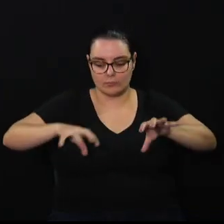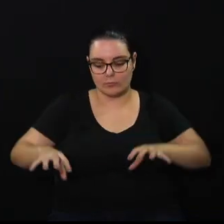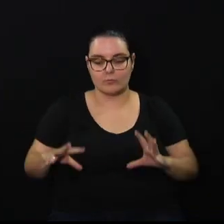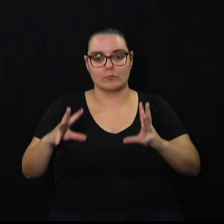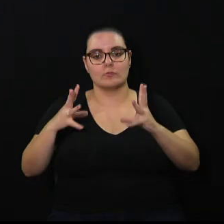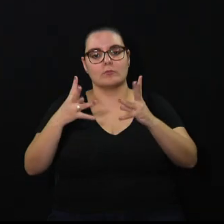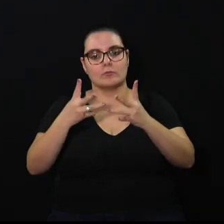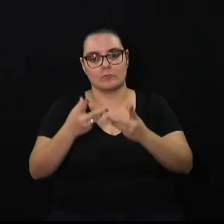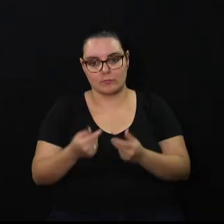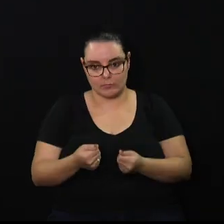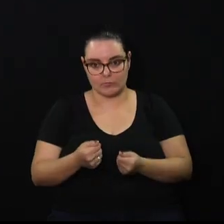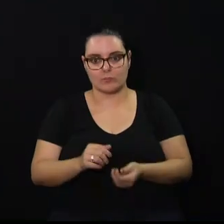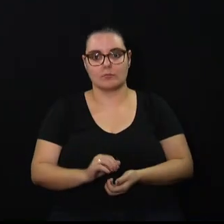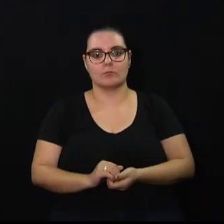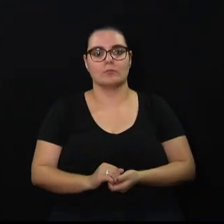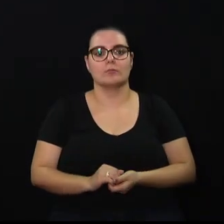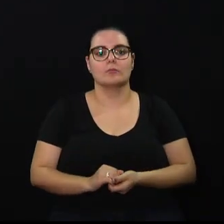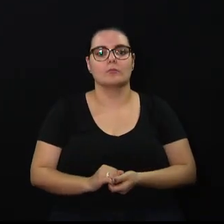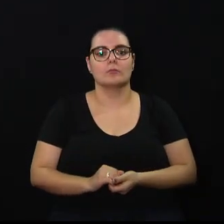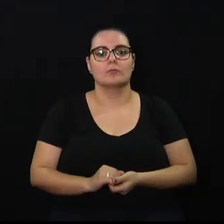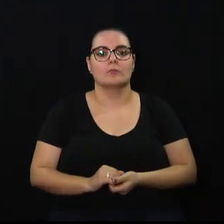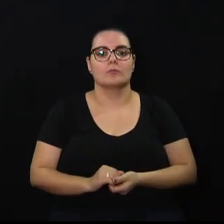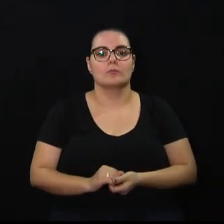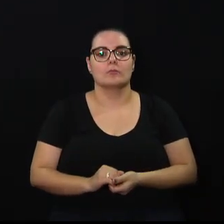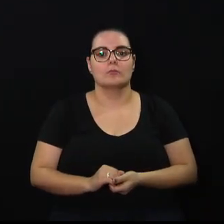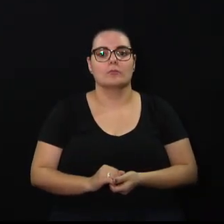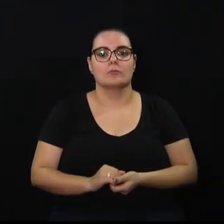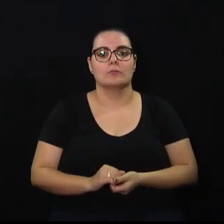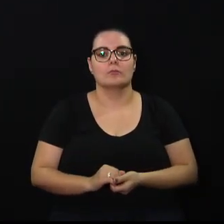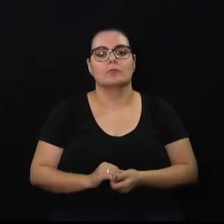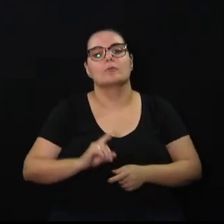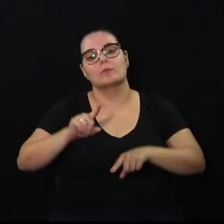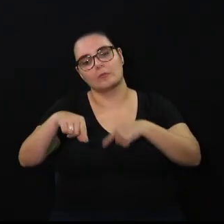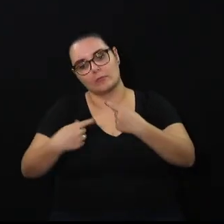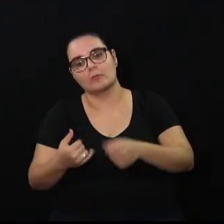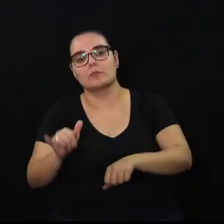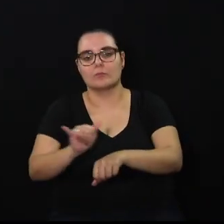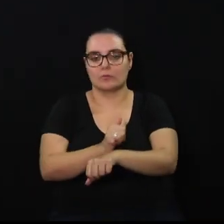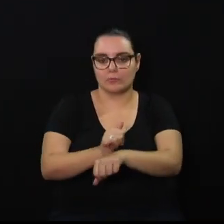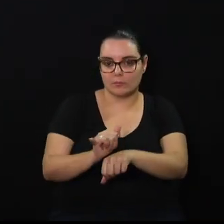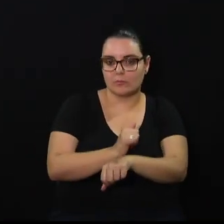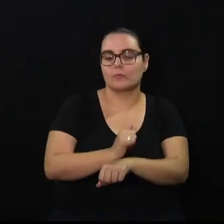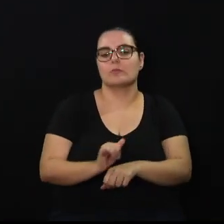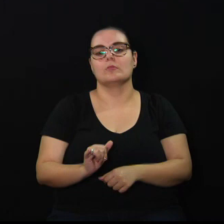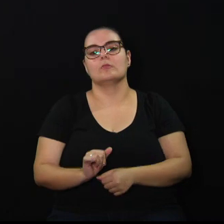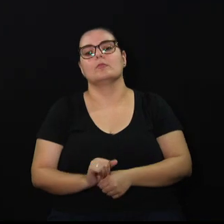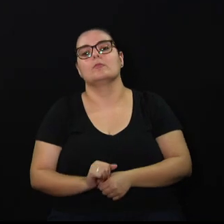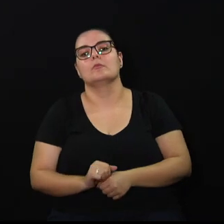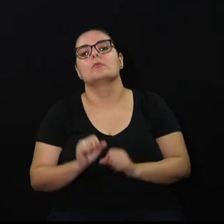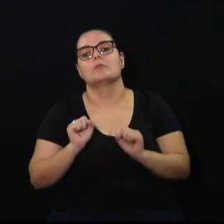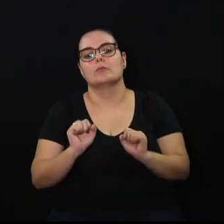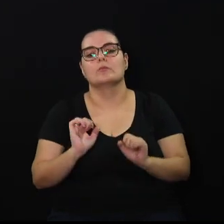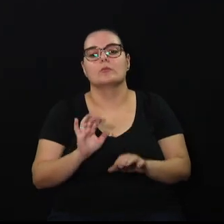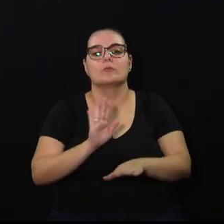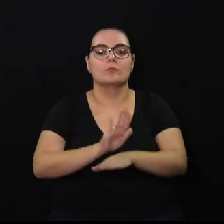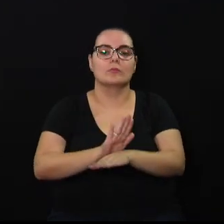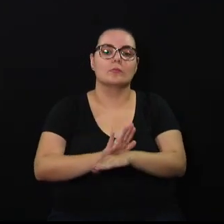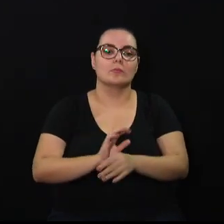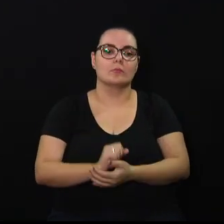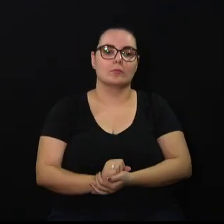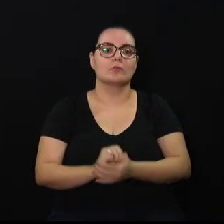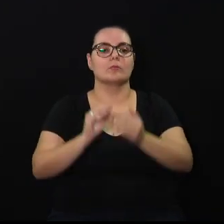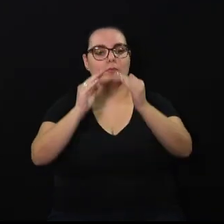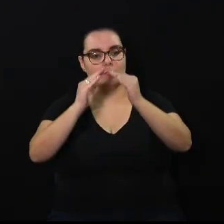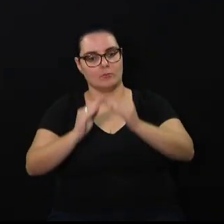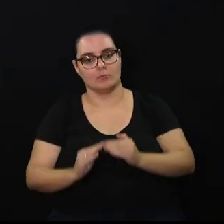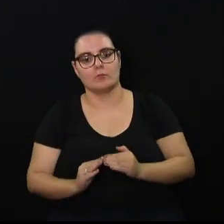quebra-cabeça inteiro há algumas estratégias que podem ajudar é tanto em casa